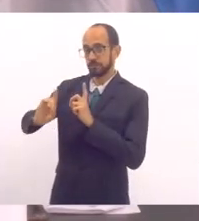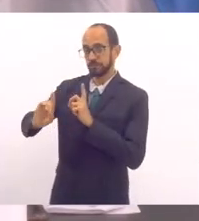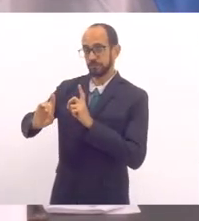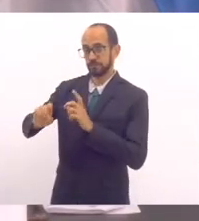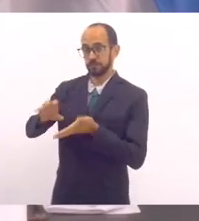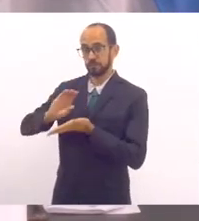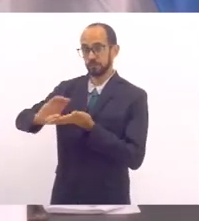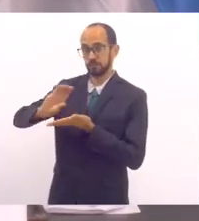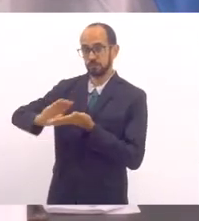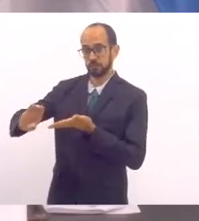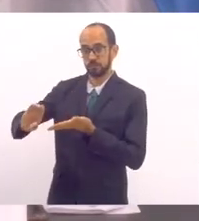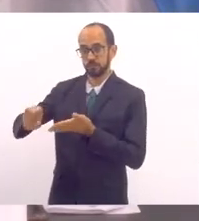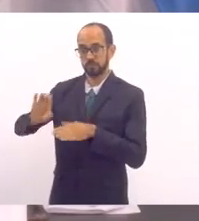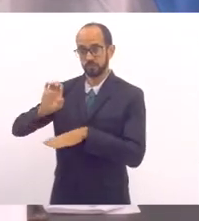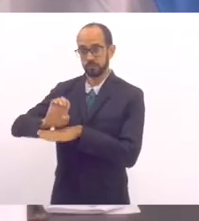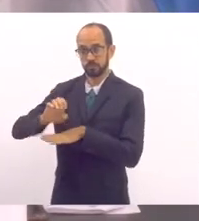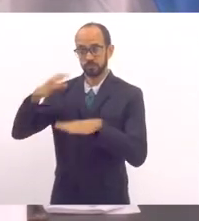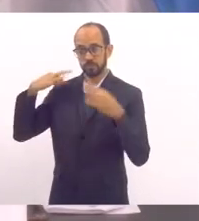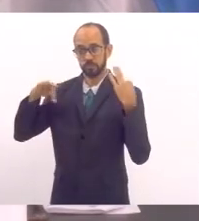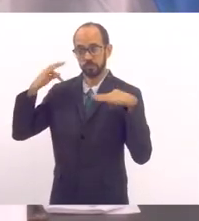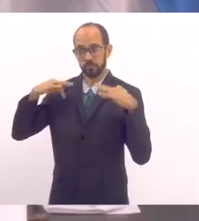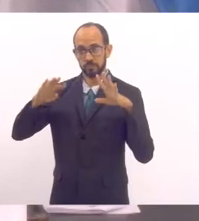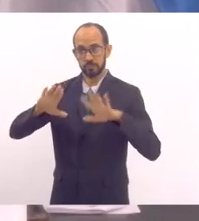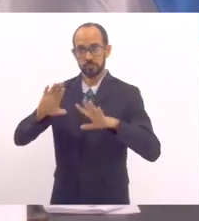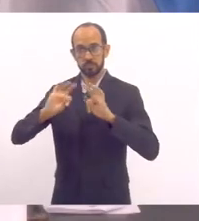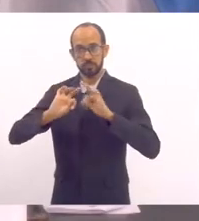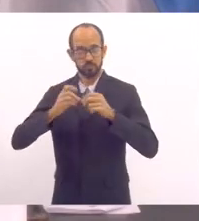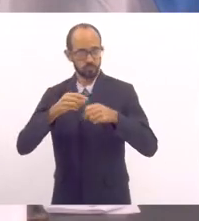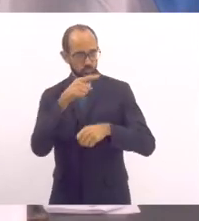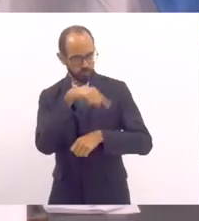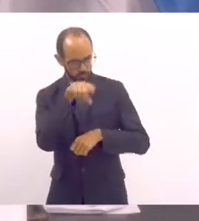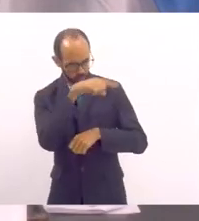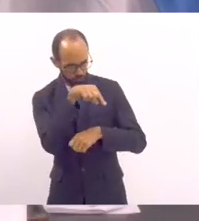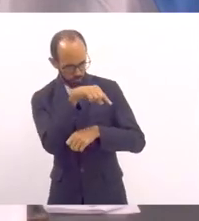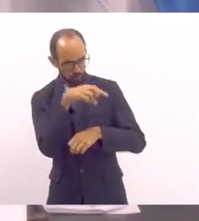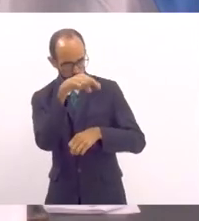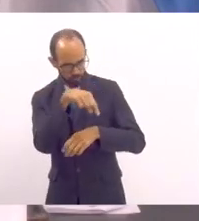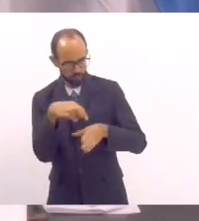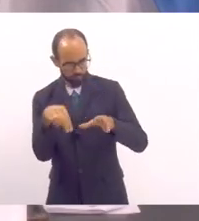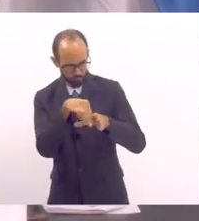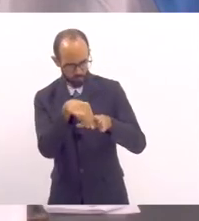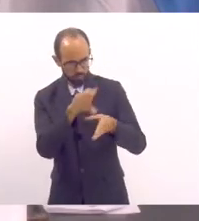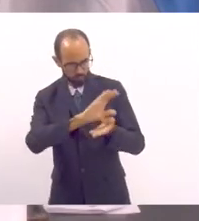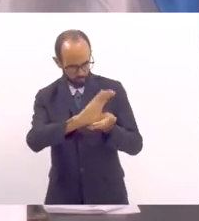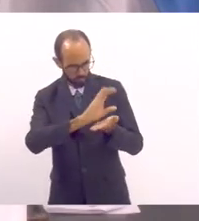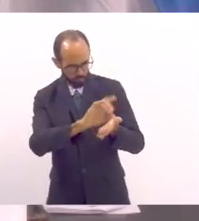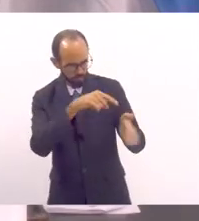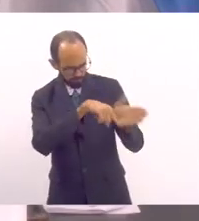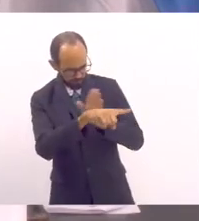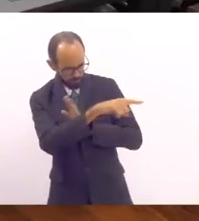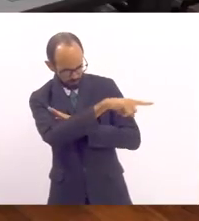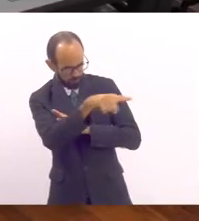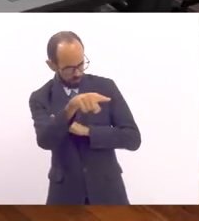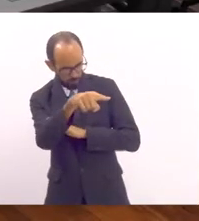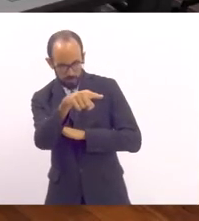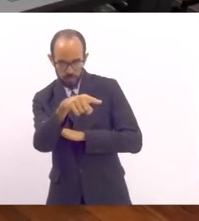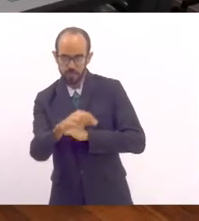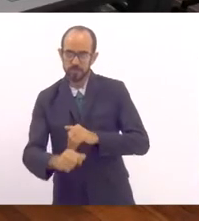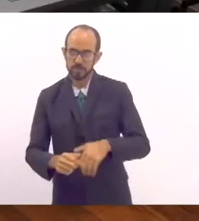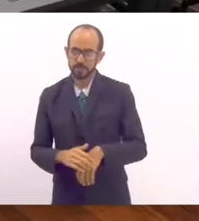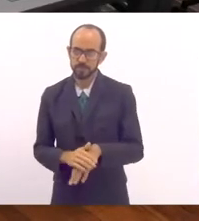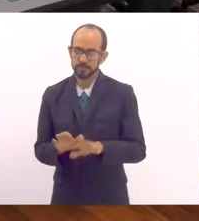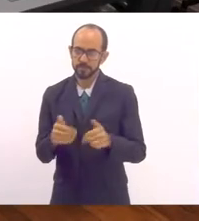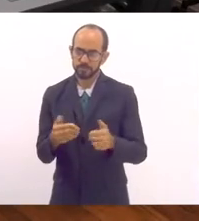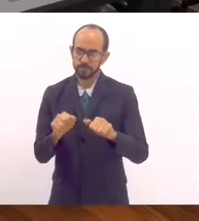Turismo. Mas todo mundo que está aqui faz parte do Conselho? Os senhores fazem parte do Conselho? Então, a